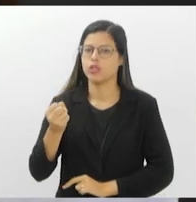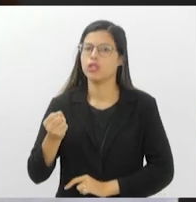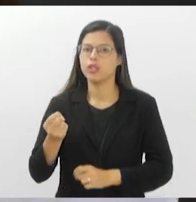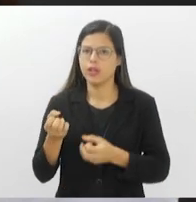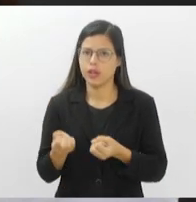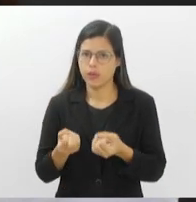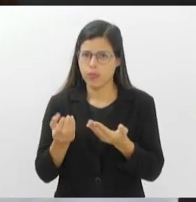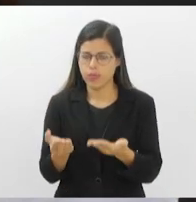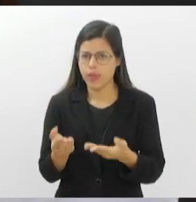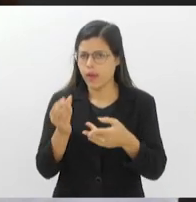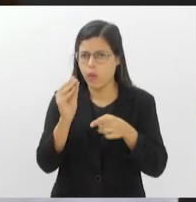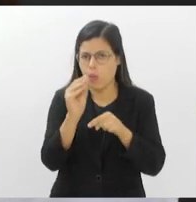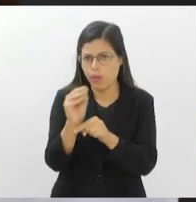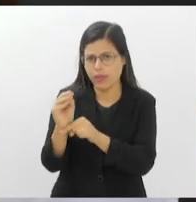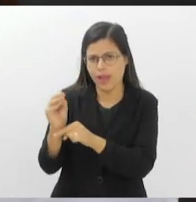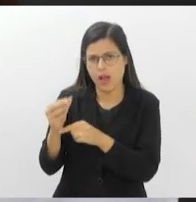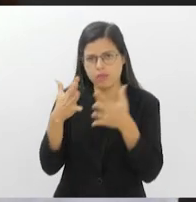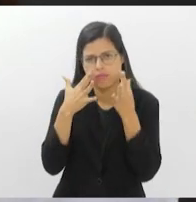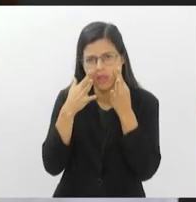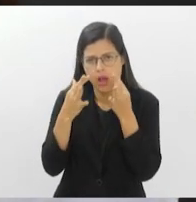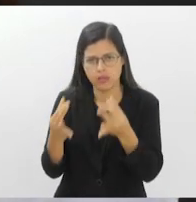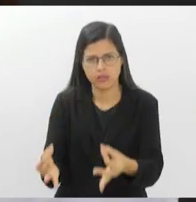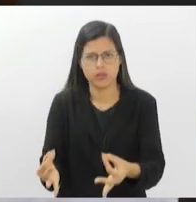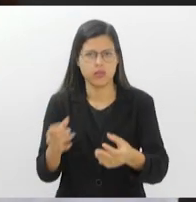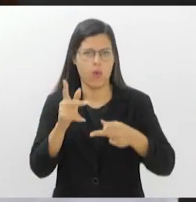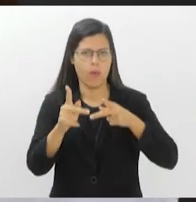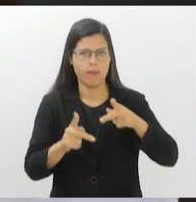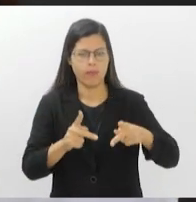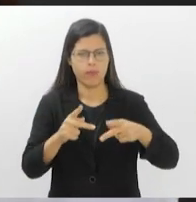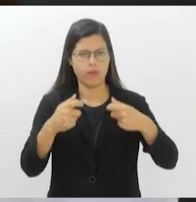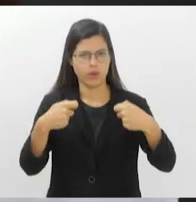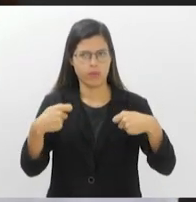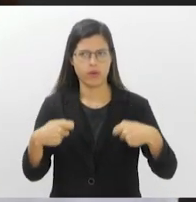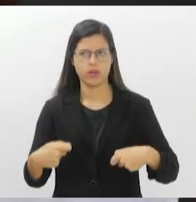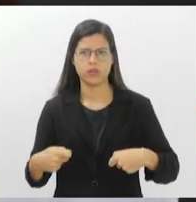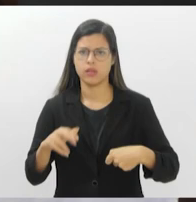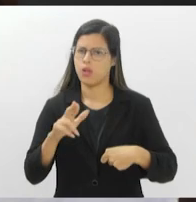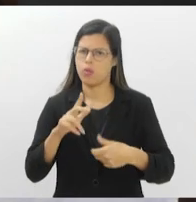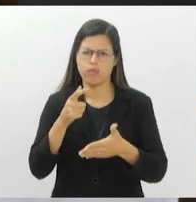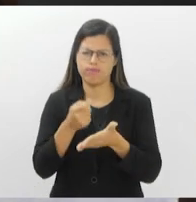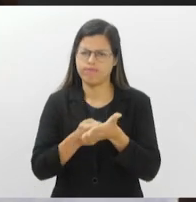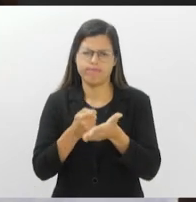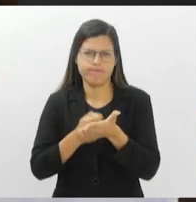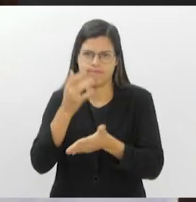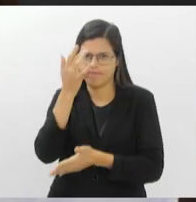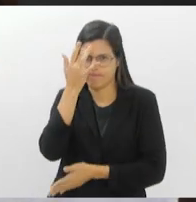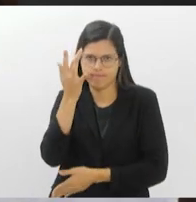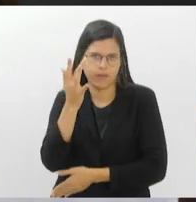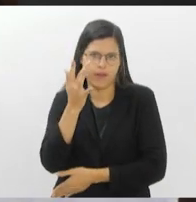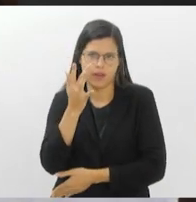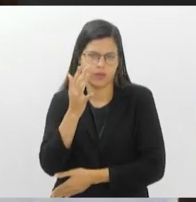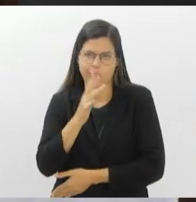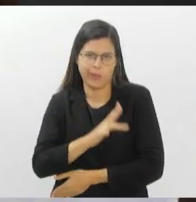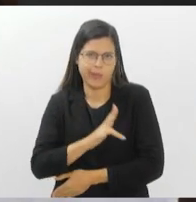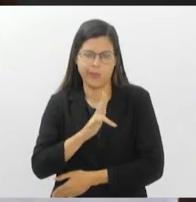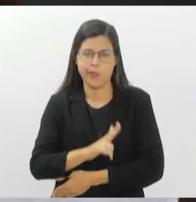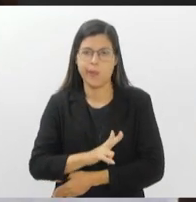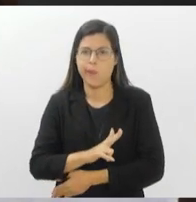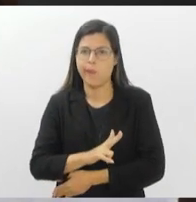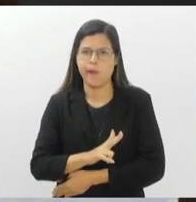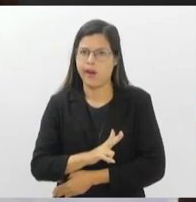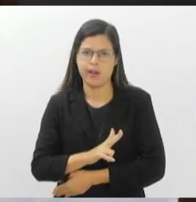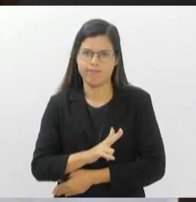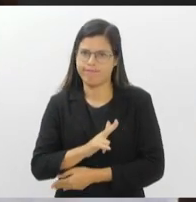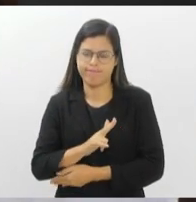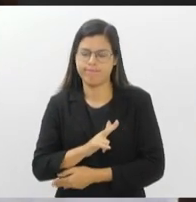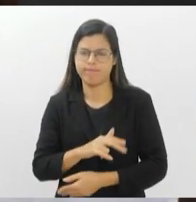cuidado e atenção a toda a população que precisa. Essa não é uma batalha fácil, né? Nenhuma dessas batalhas é